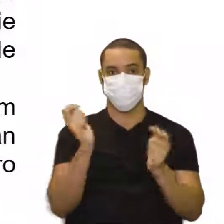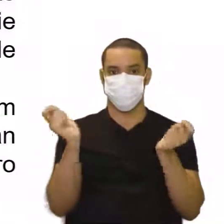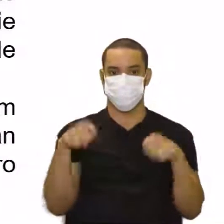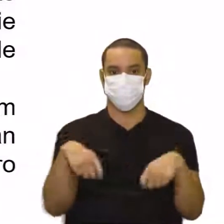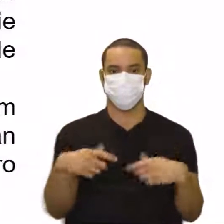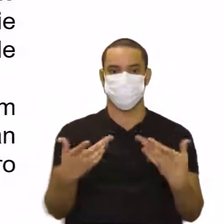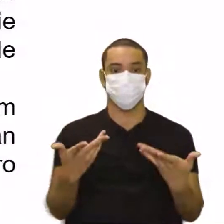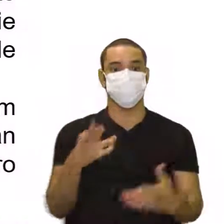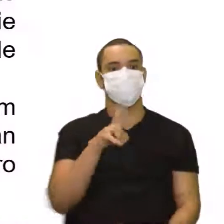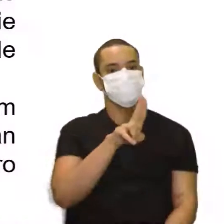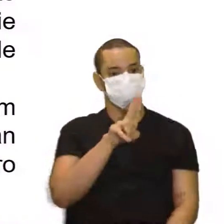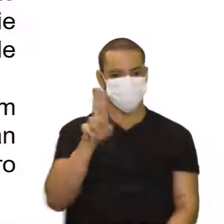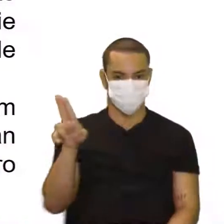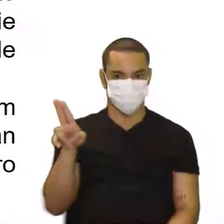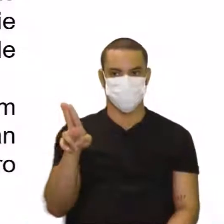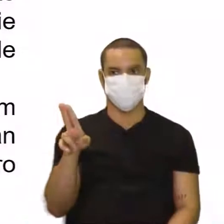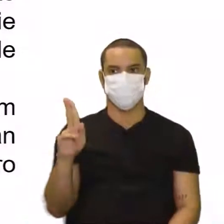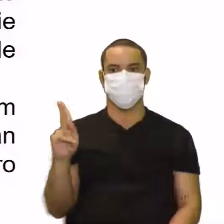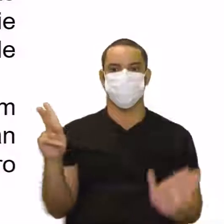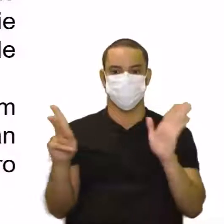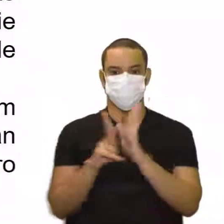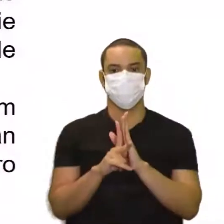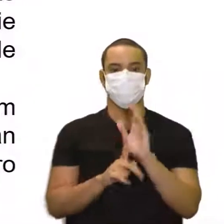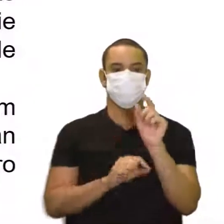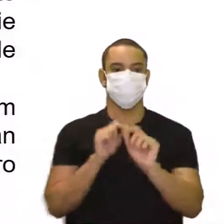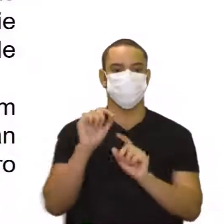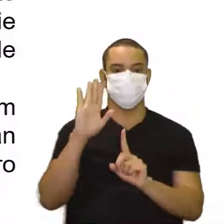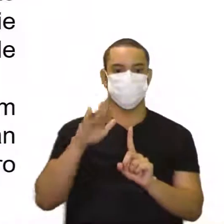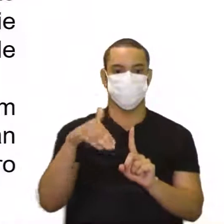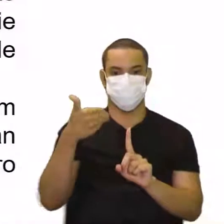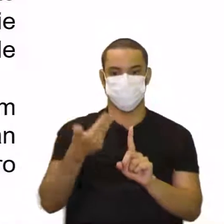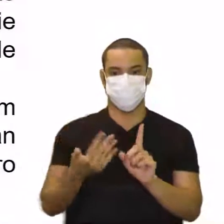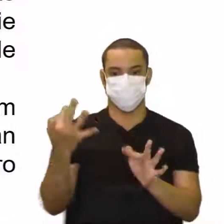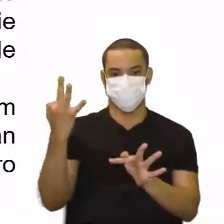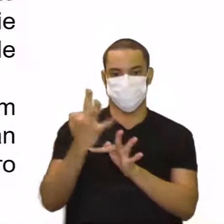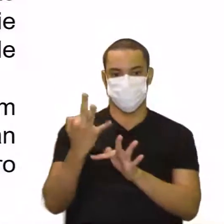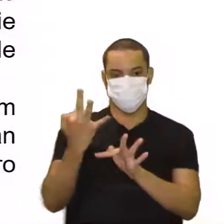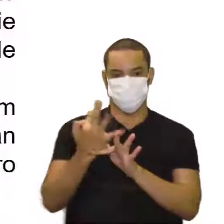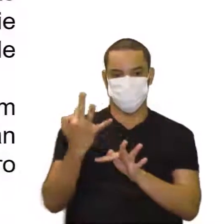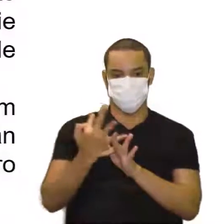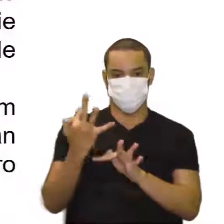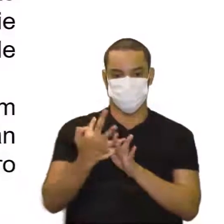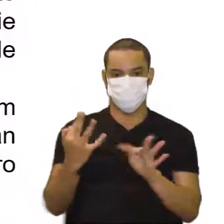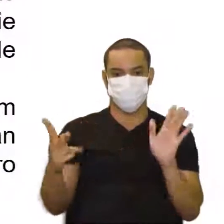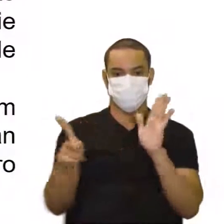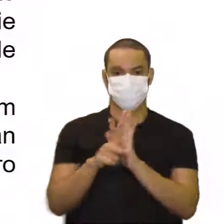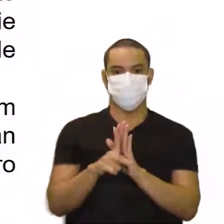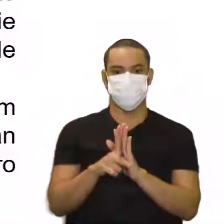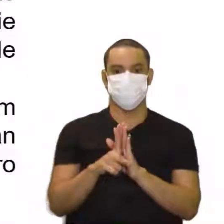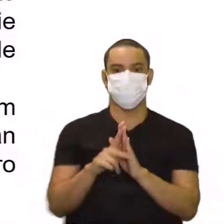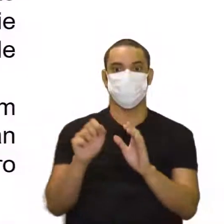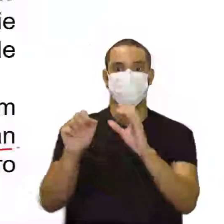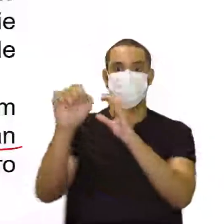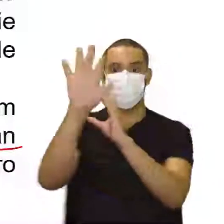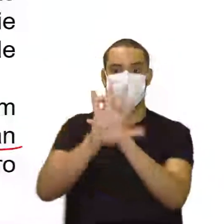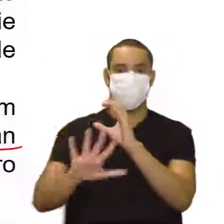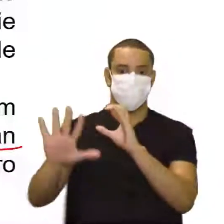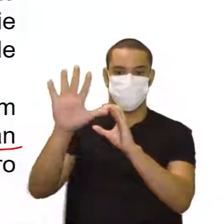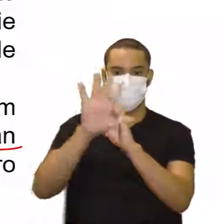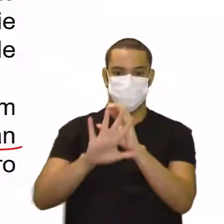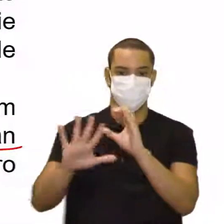O nome dado a estas correntes é homenagem ao físico astrônomo francês